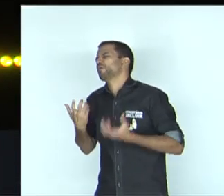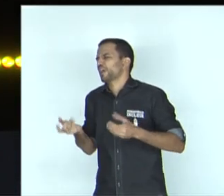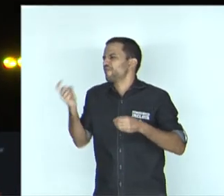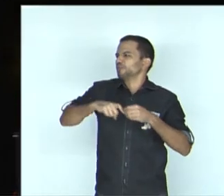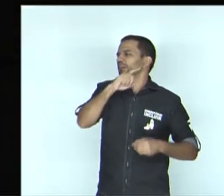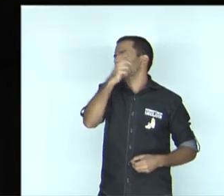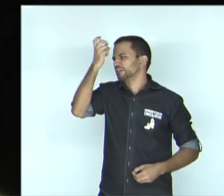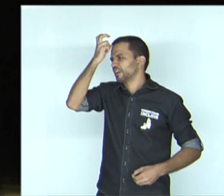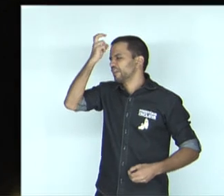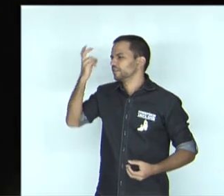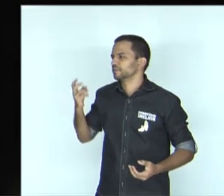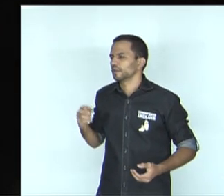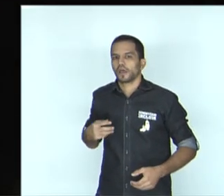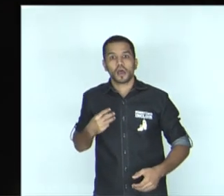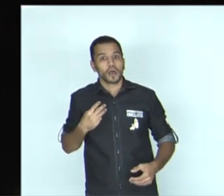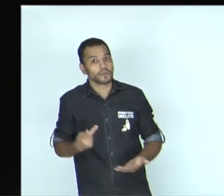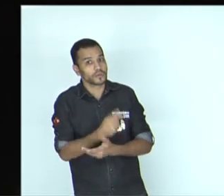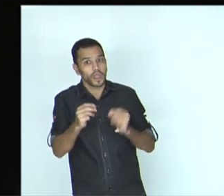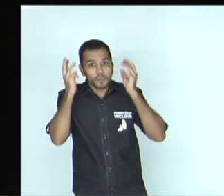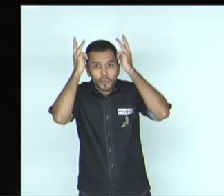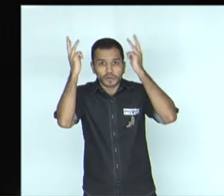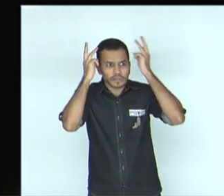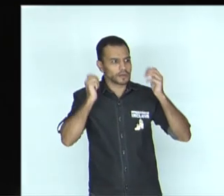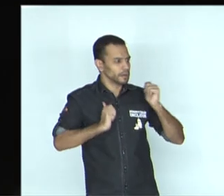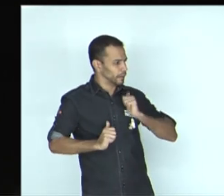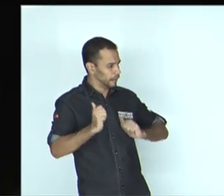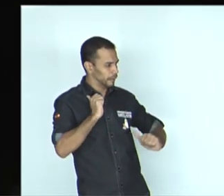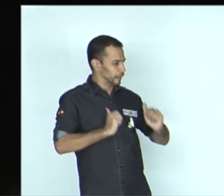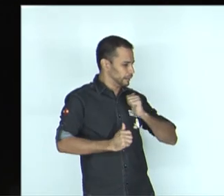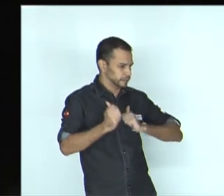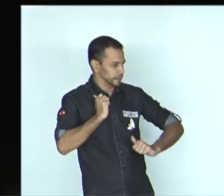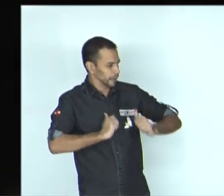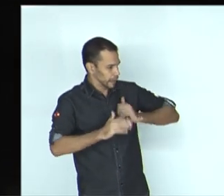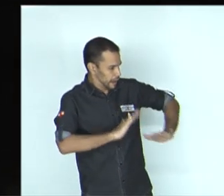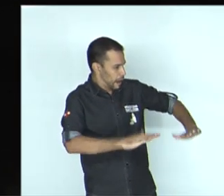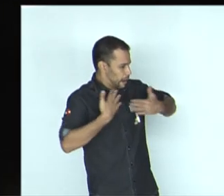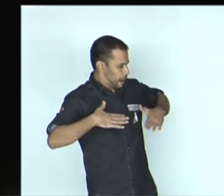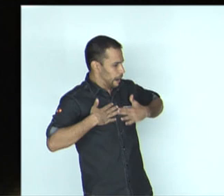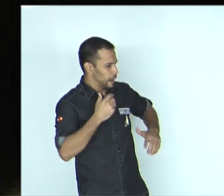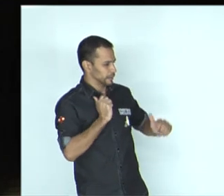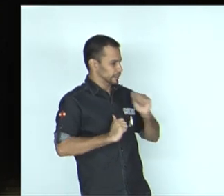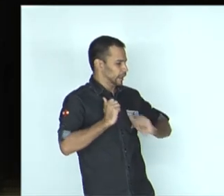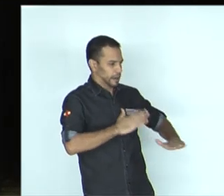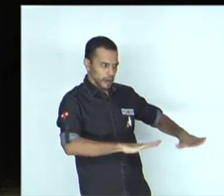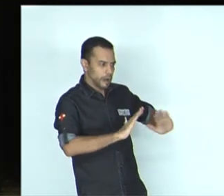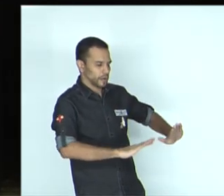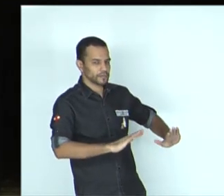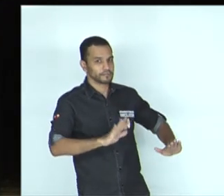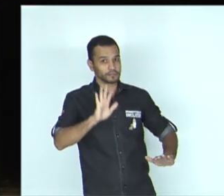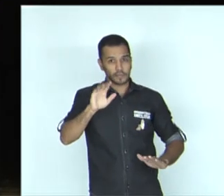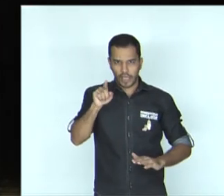Aí Deus fala com ele assim, Moisés, fala com a rocha para ela liberar água, que vai sair água da